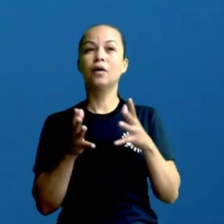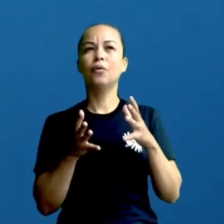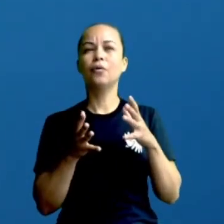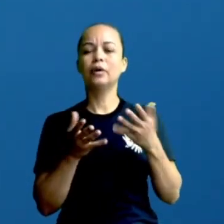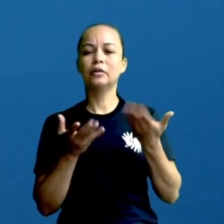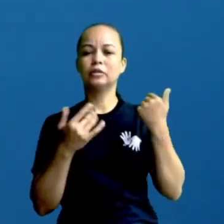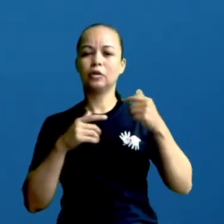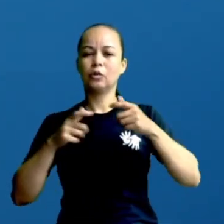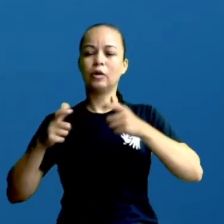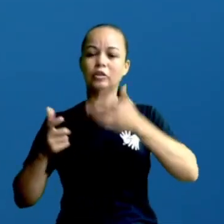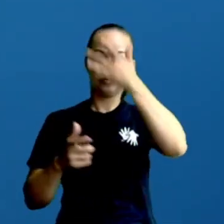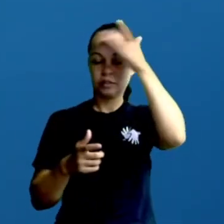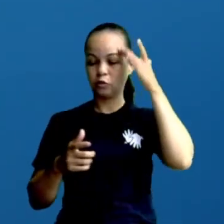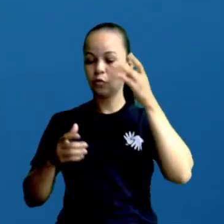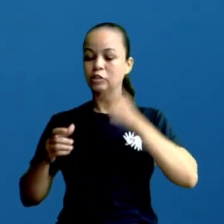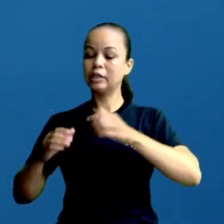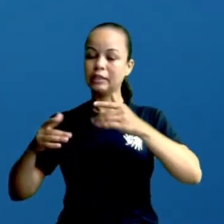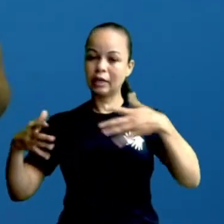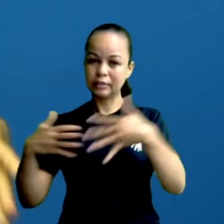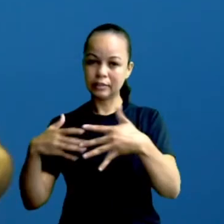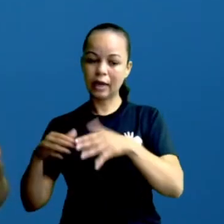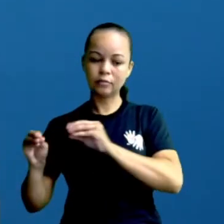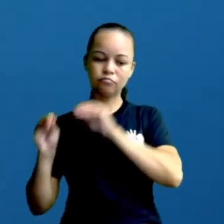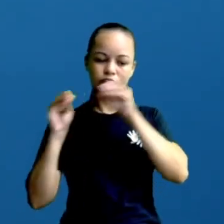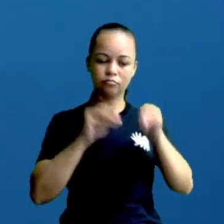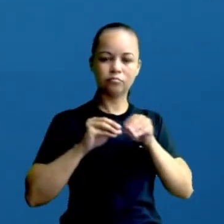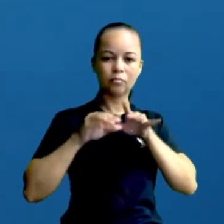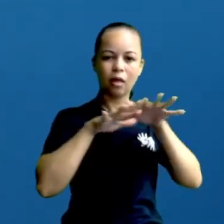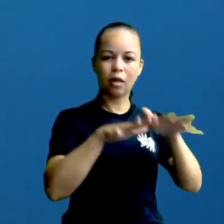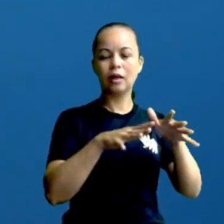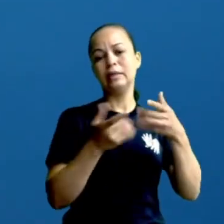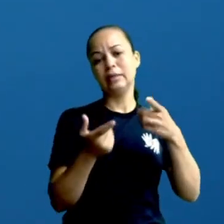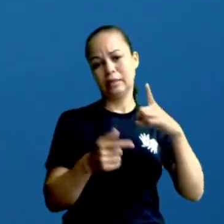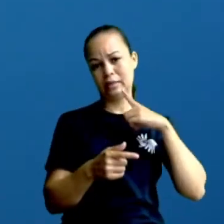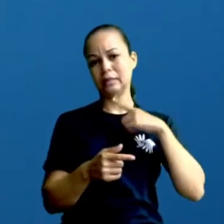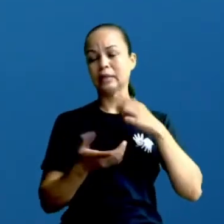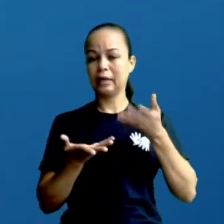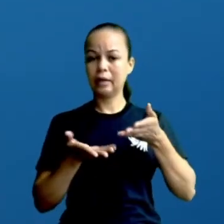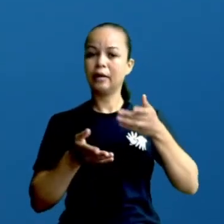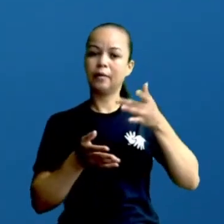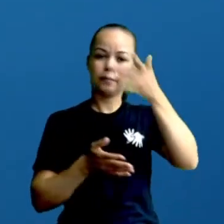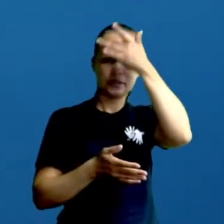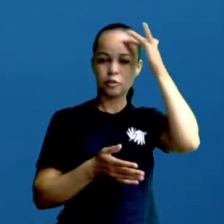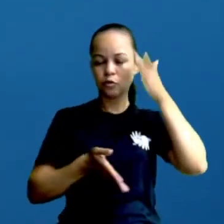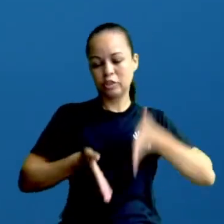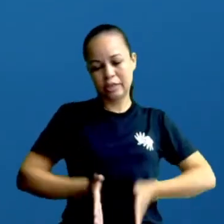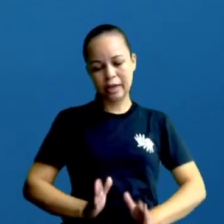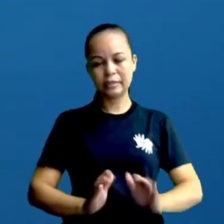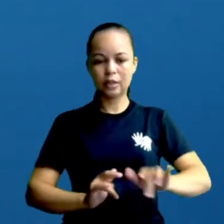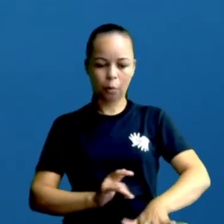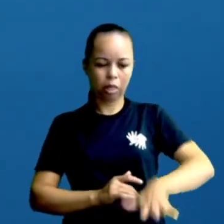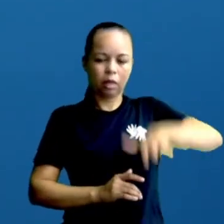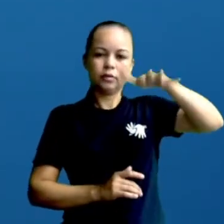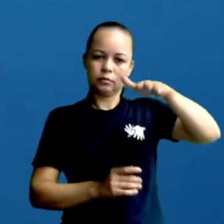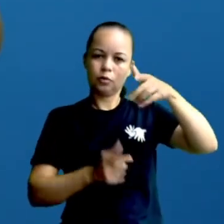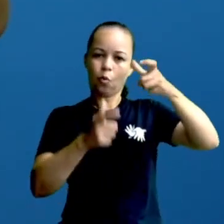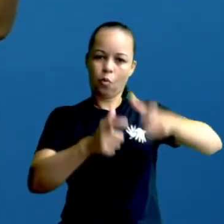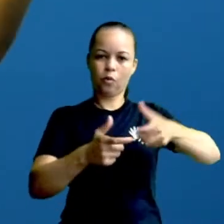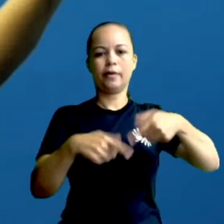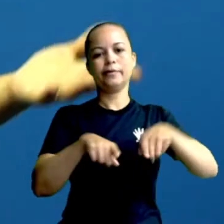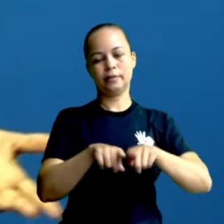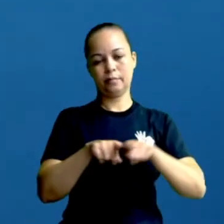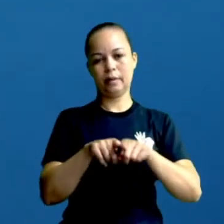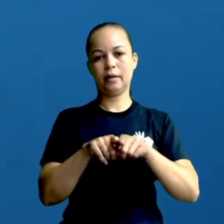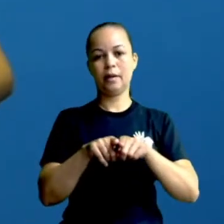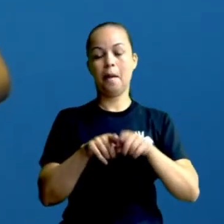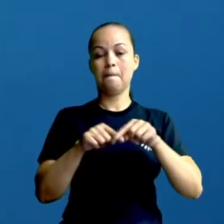lugares maiores. Também tem pessoas que são os moradores ali mesmo, né, raiz, né, nascido e criado naquele lugar. Mas a gente sabe que essa imigração de